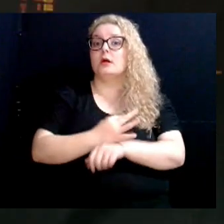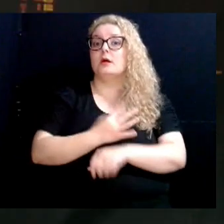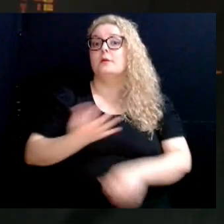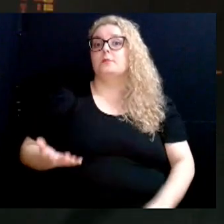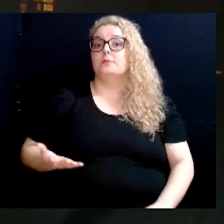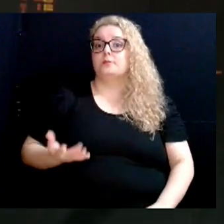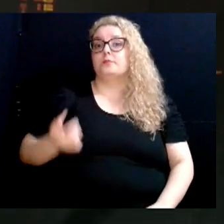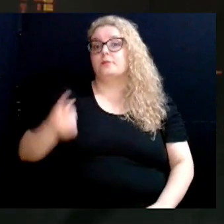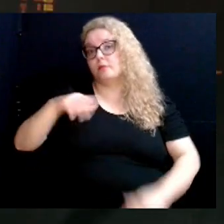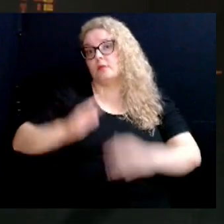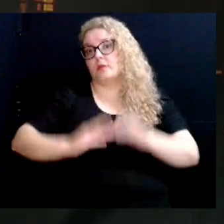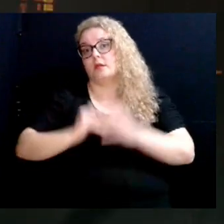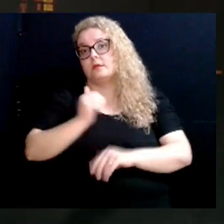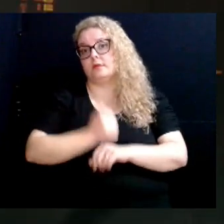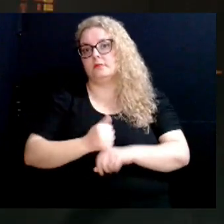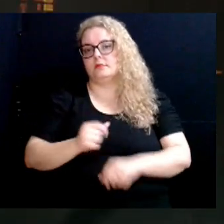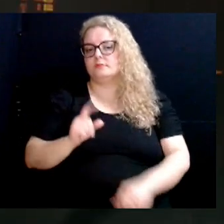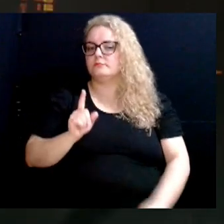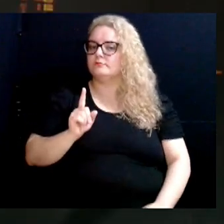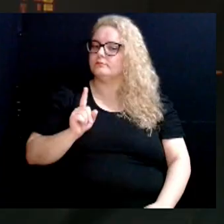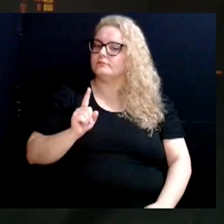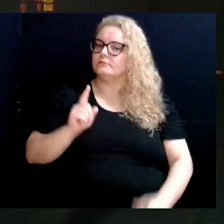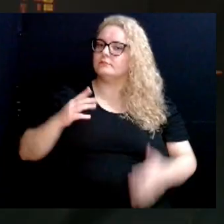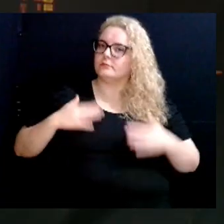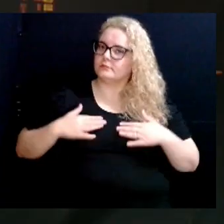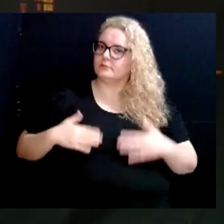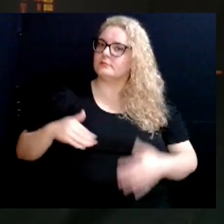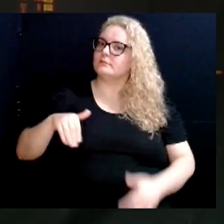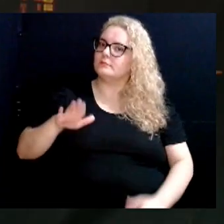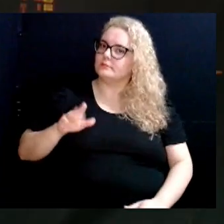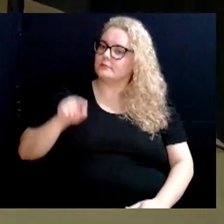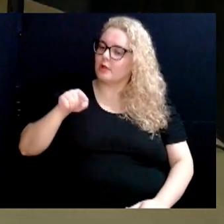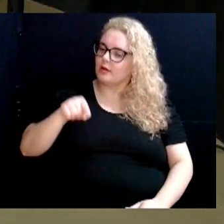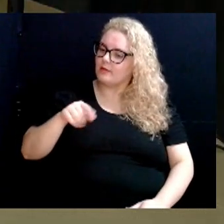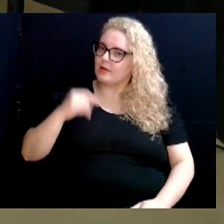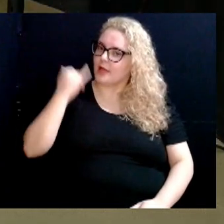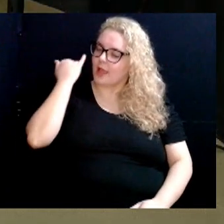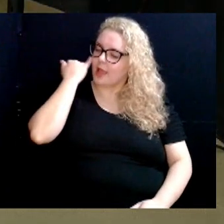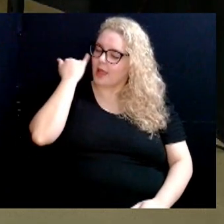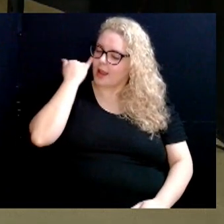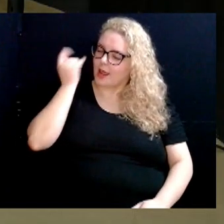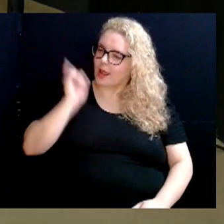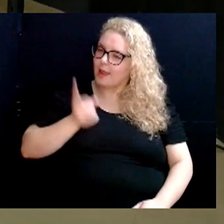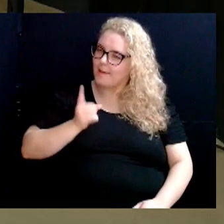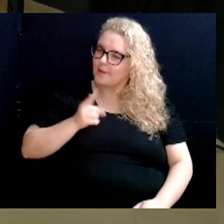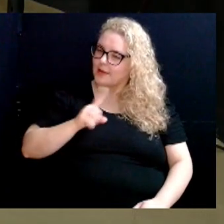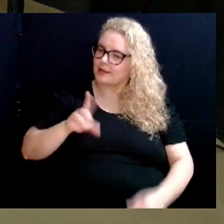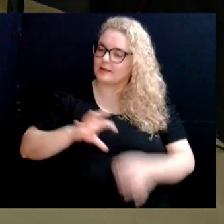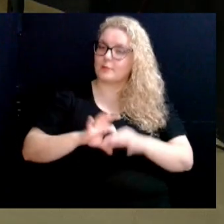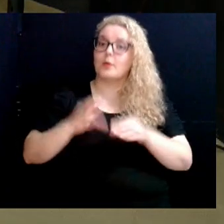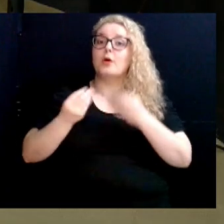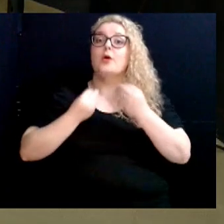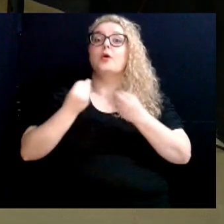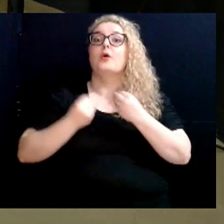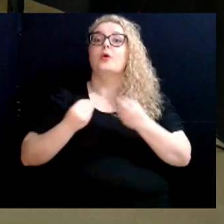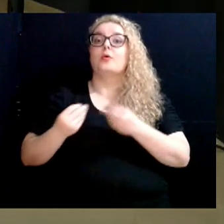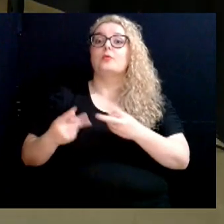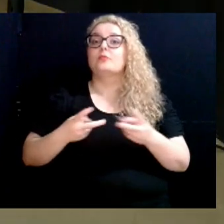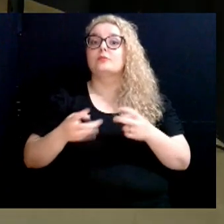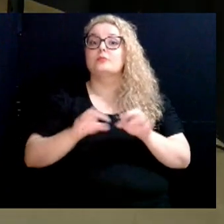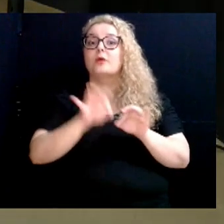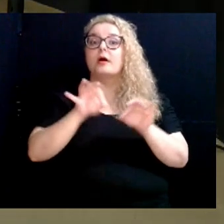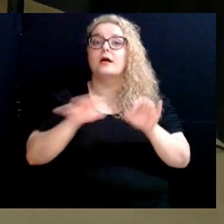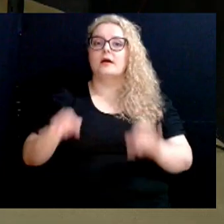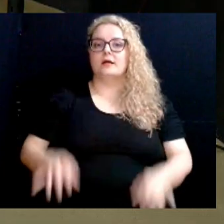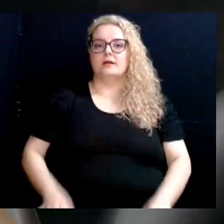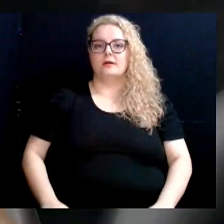como profissionais podem falar assim, seu corpo aguenta mais, é você que não está se permitindo. Como que é essa métrica? A